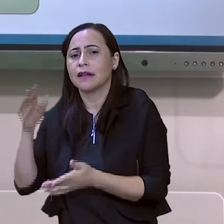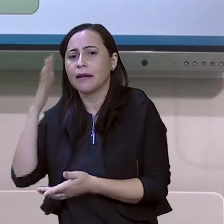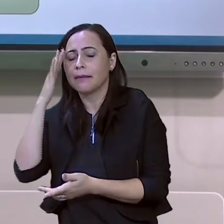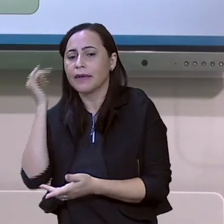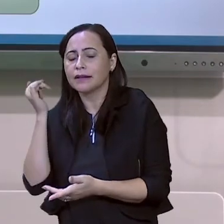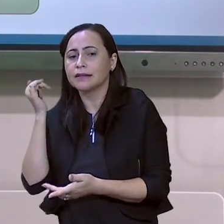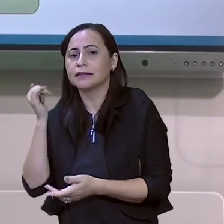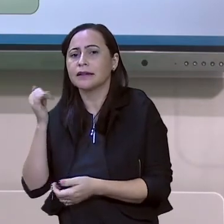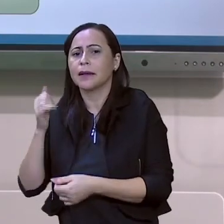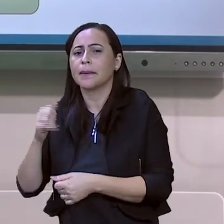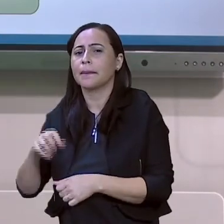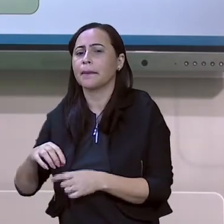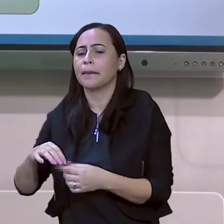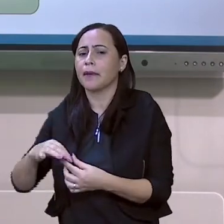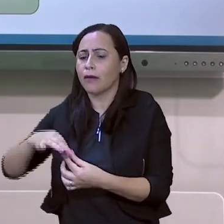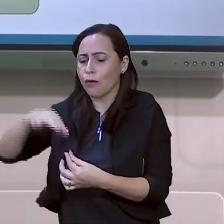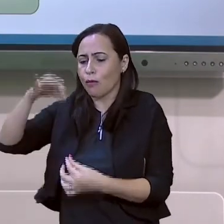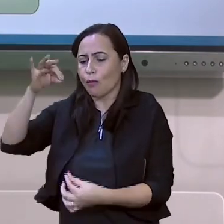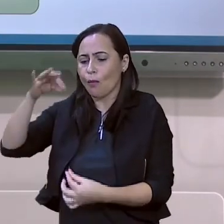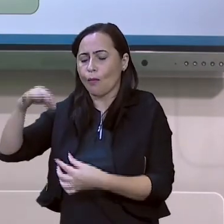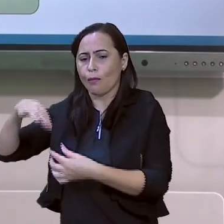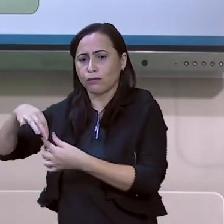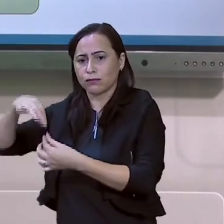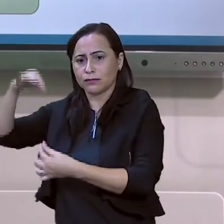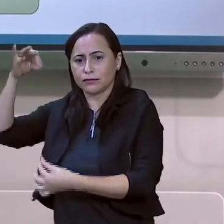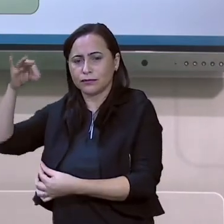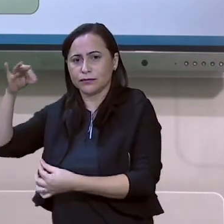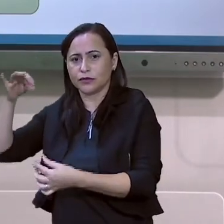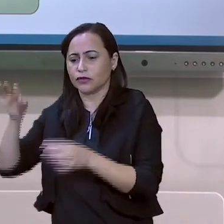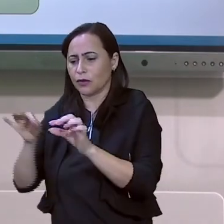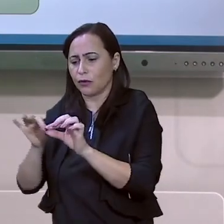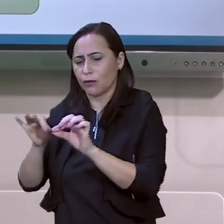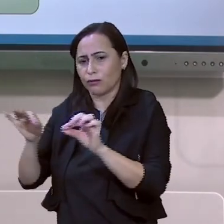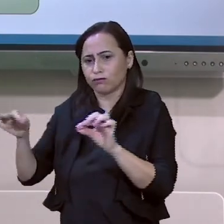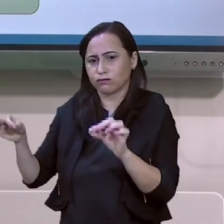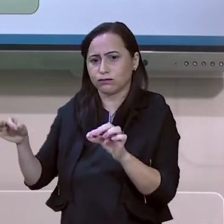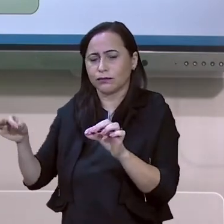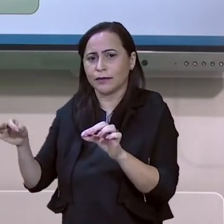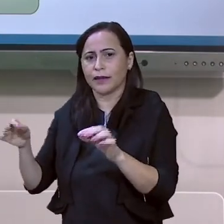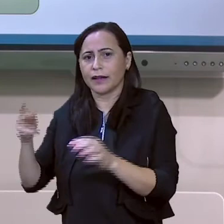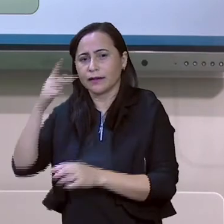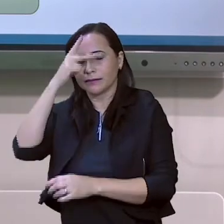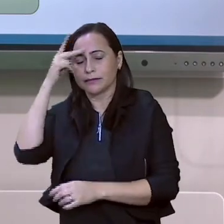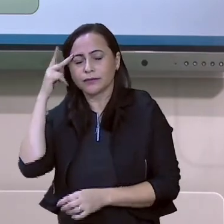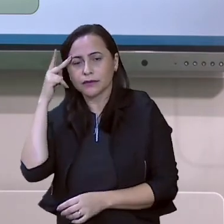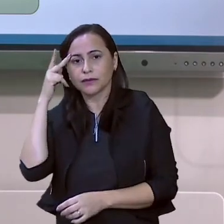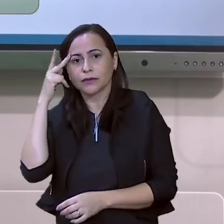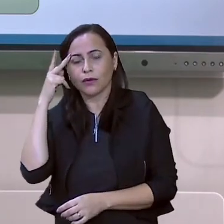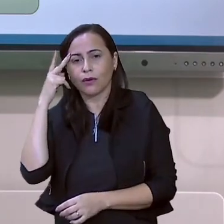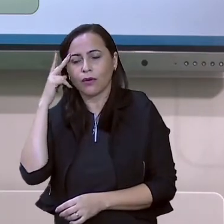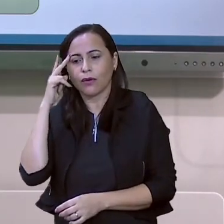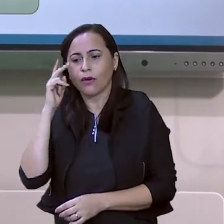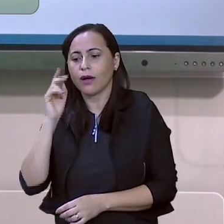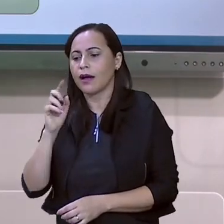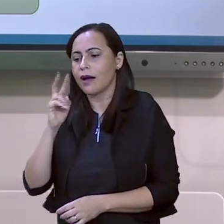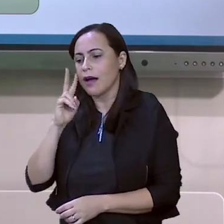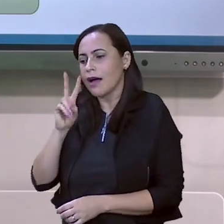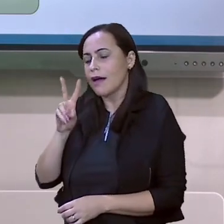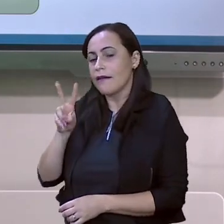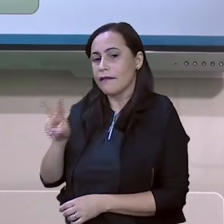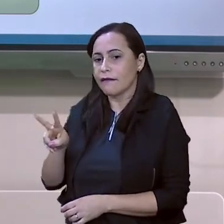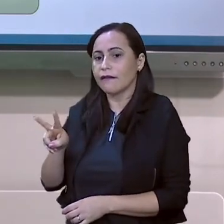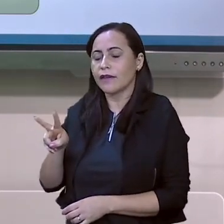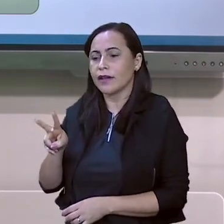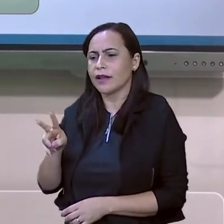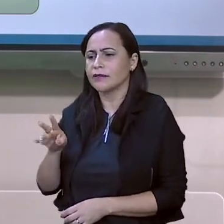você sabendo o seu tamanho certinho, a sua medida, o seu peso, sua altura, você vai ter a noção